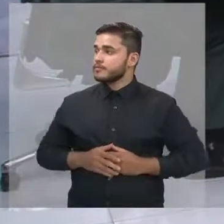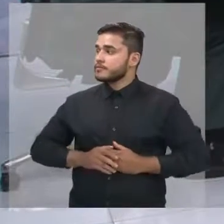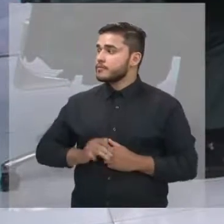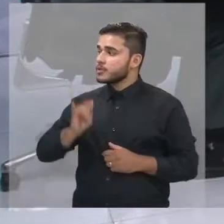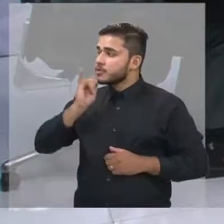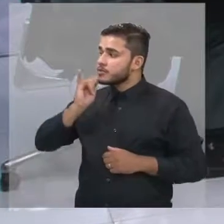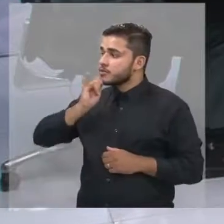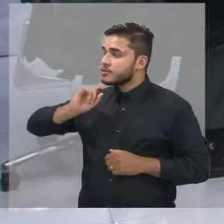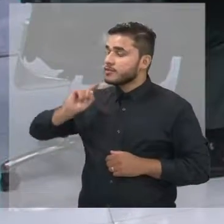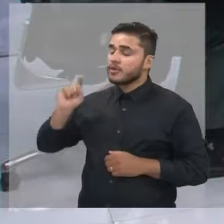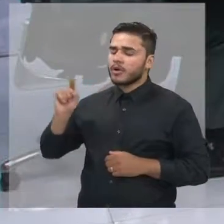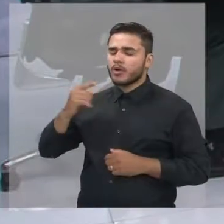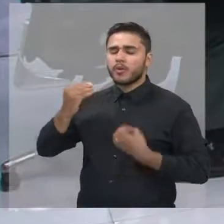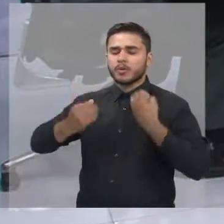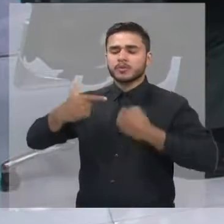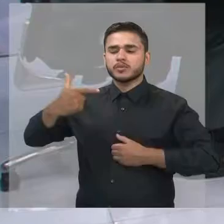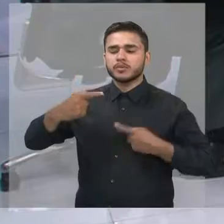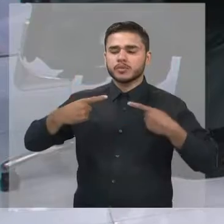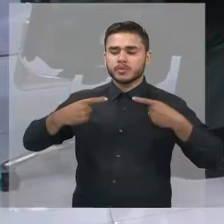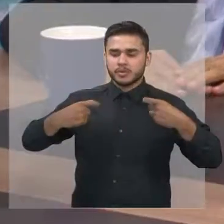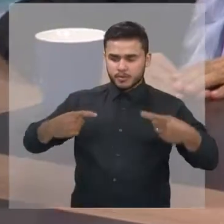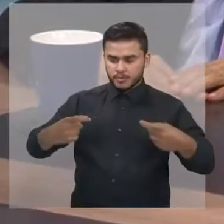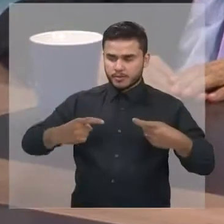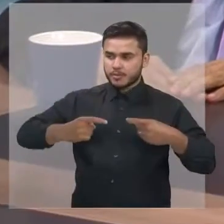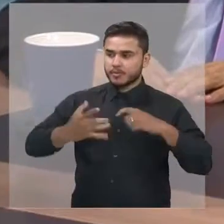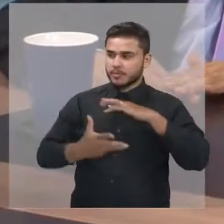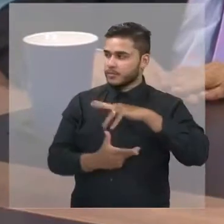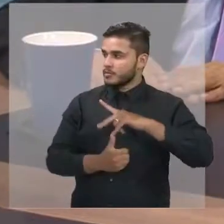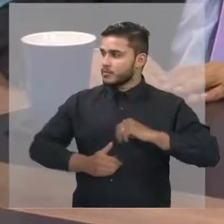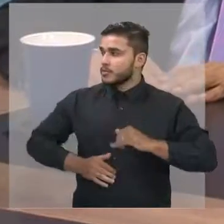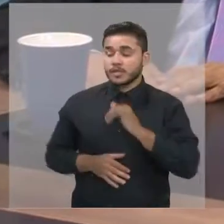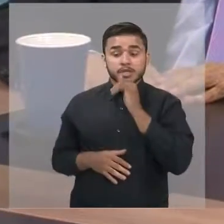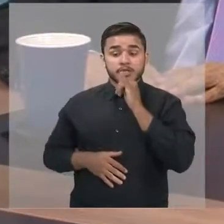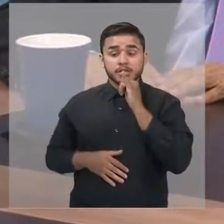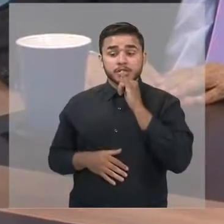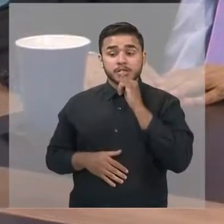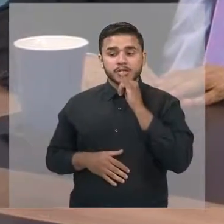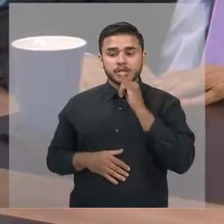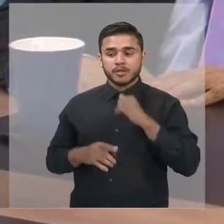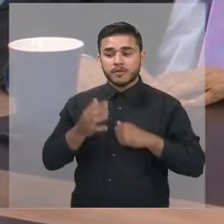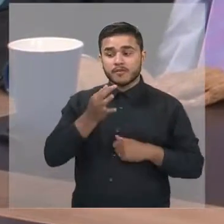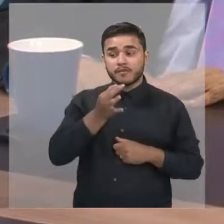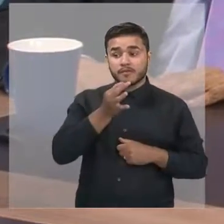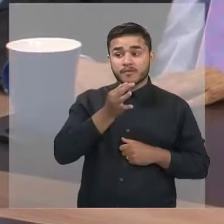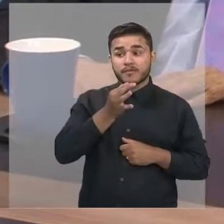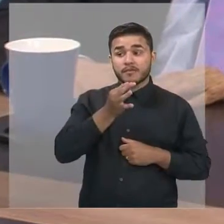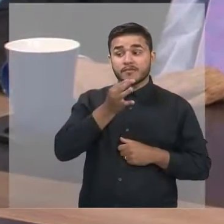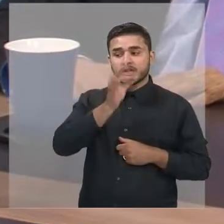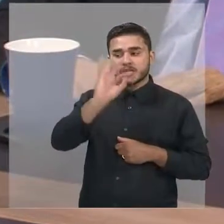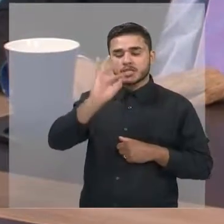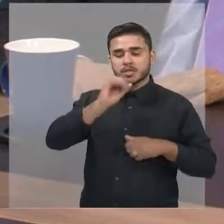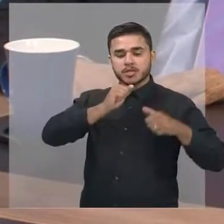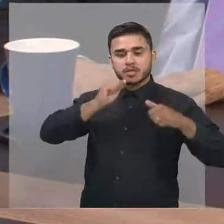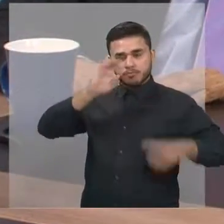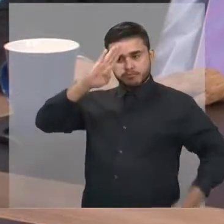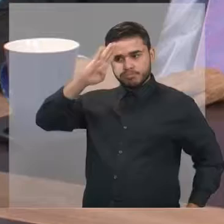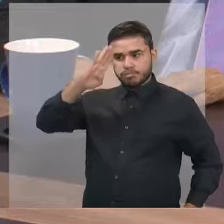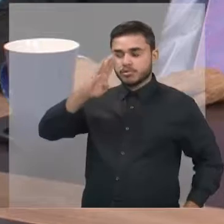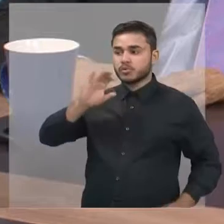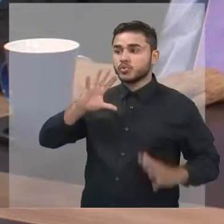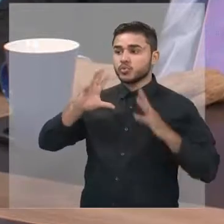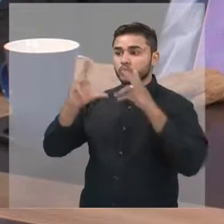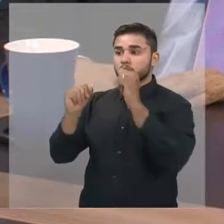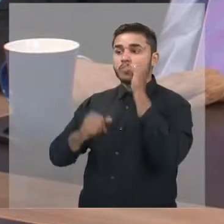hoje, o exército francês, na Itália, prometeu aos soldados estuprar as jovens das cidades italianas que